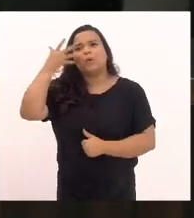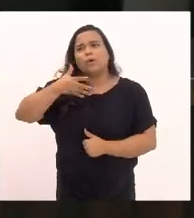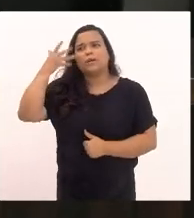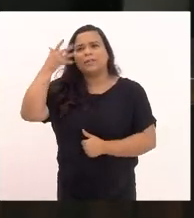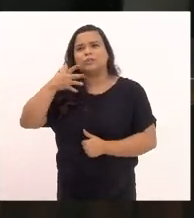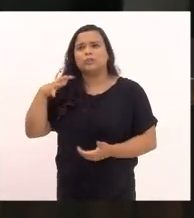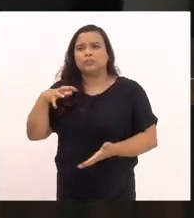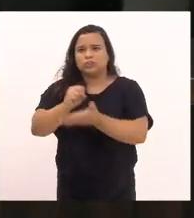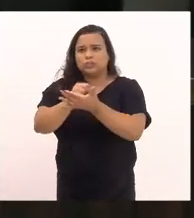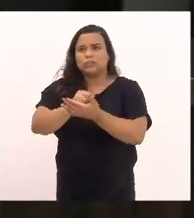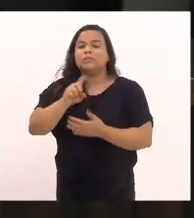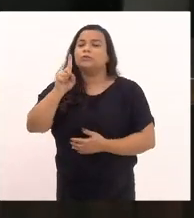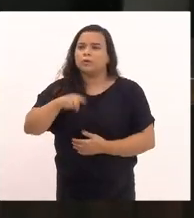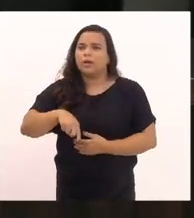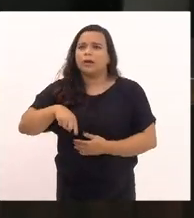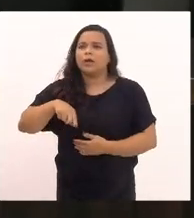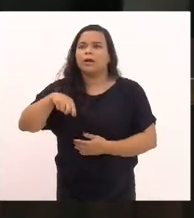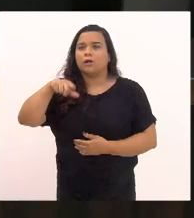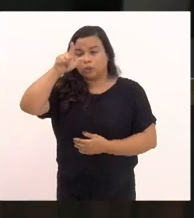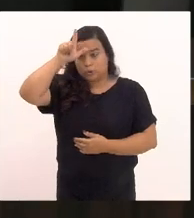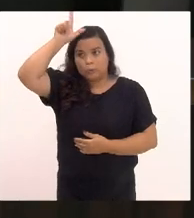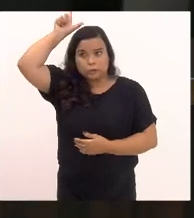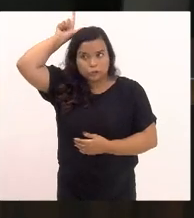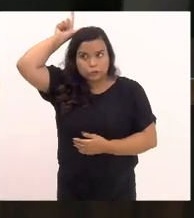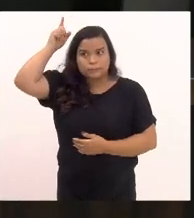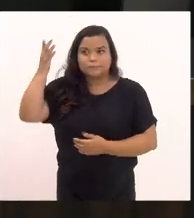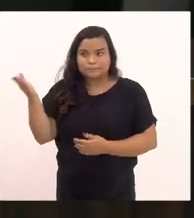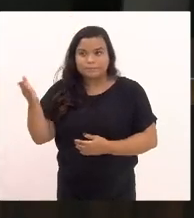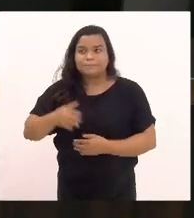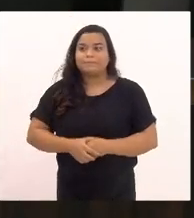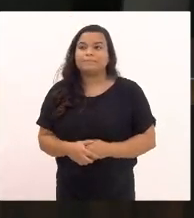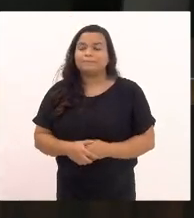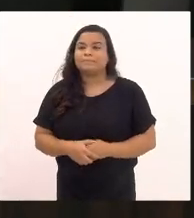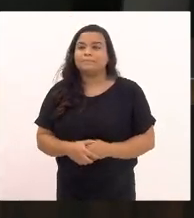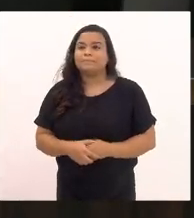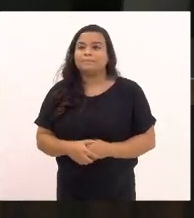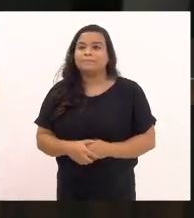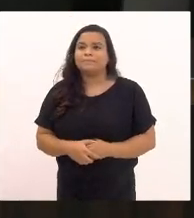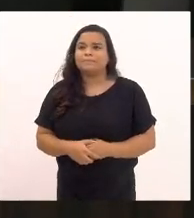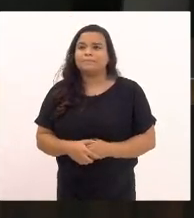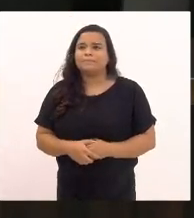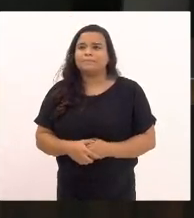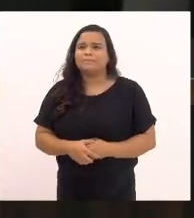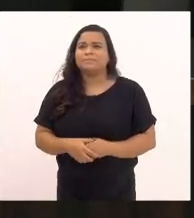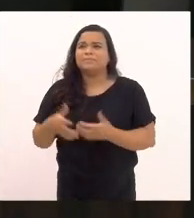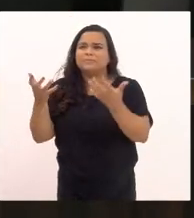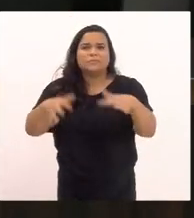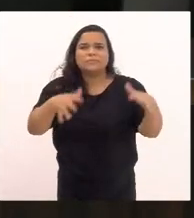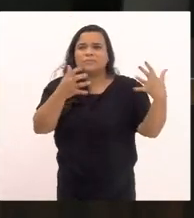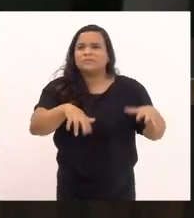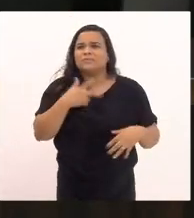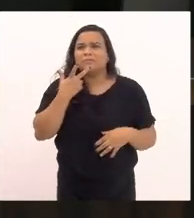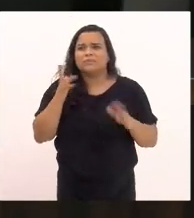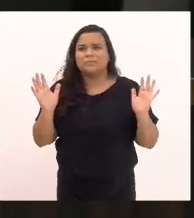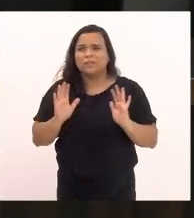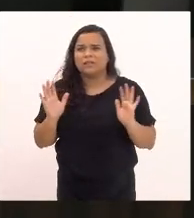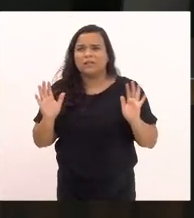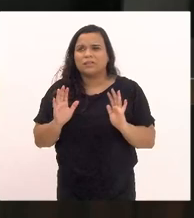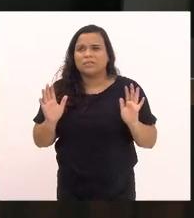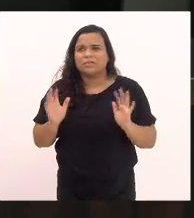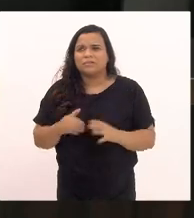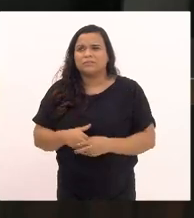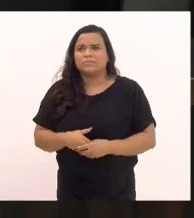Paulo. Já falei de expediente. Ok. Ninguém mais quer. Então, ninguém quer falar. Não vai falar, ninguém vai falar.